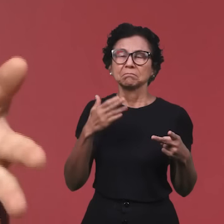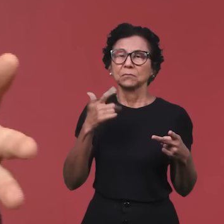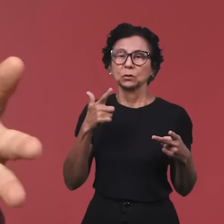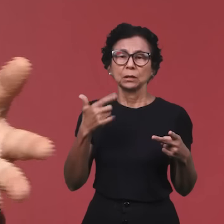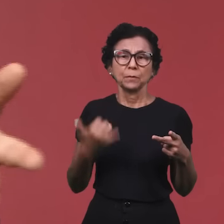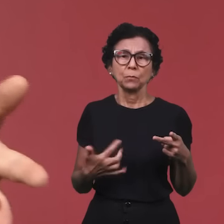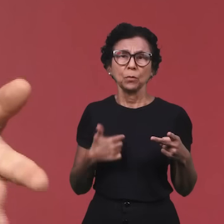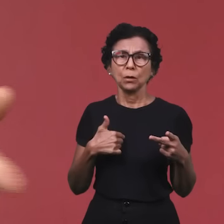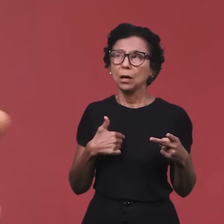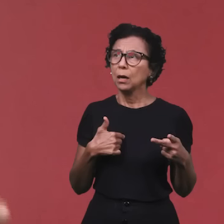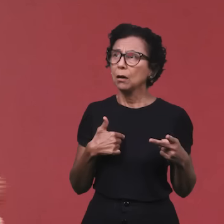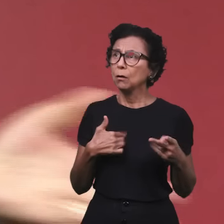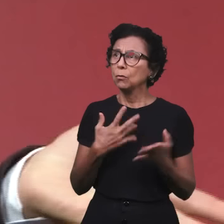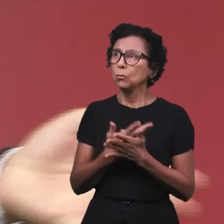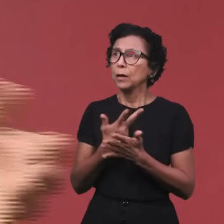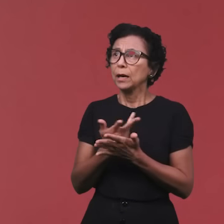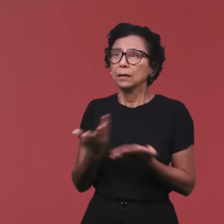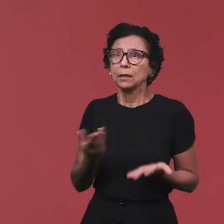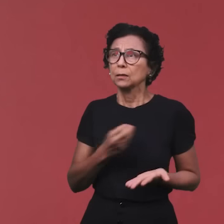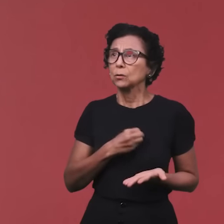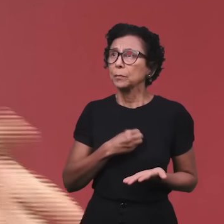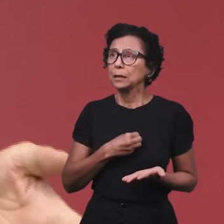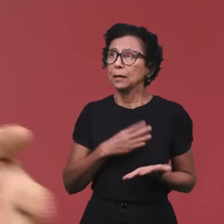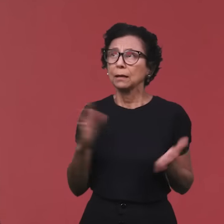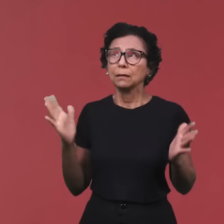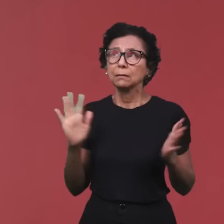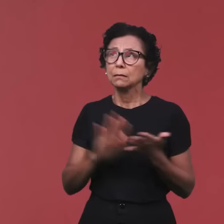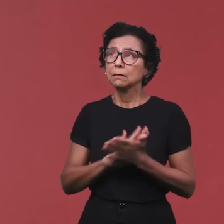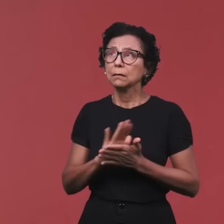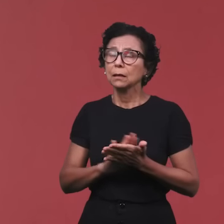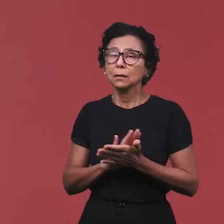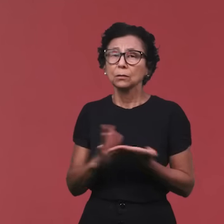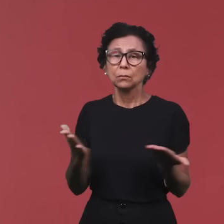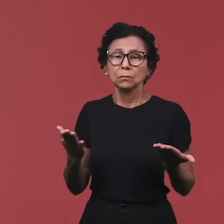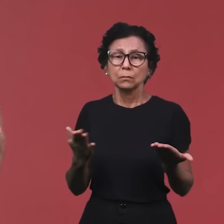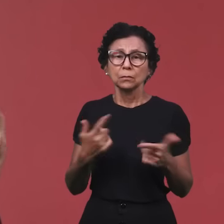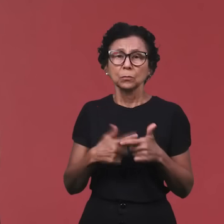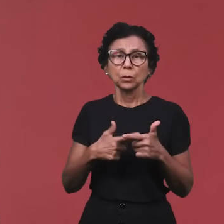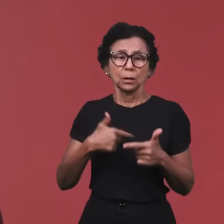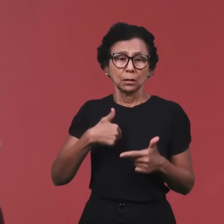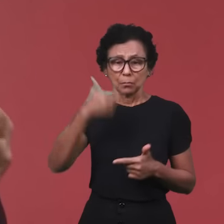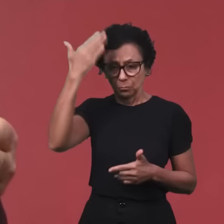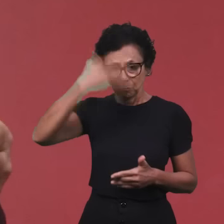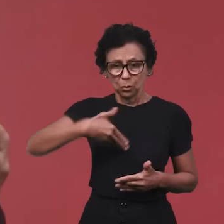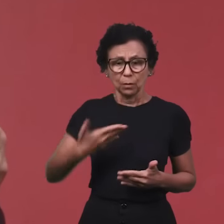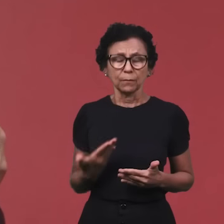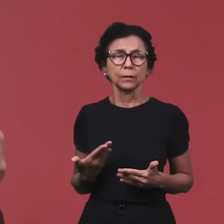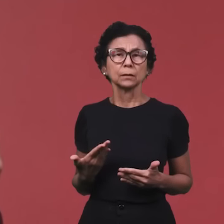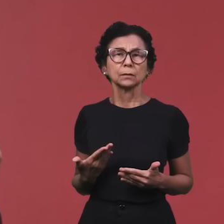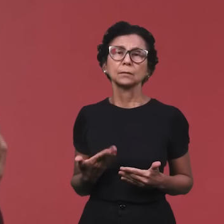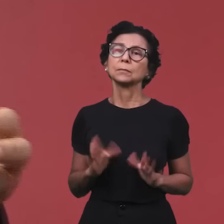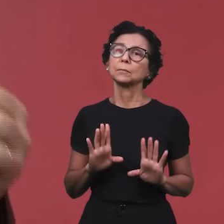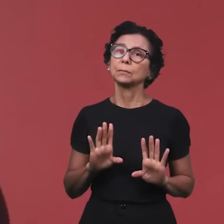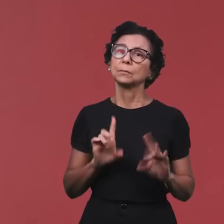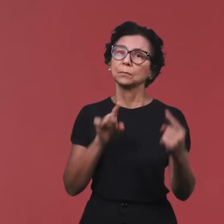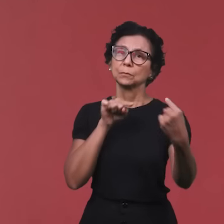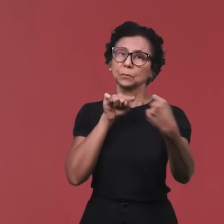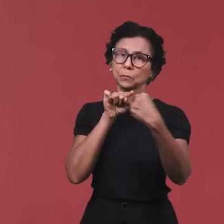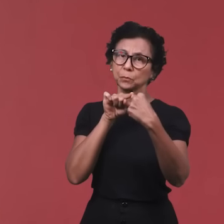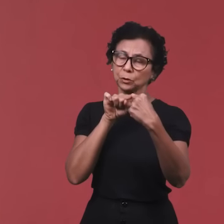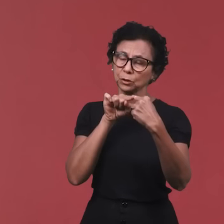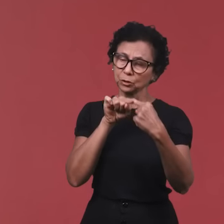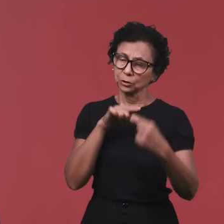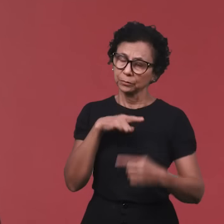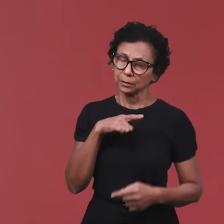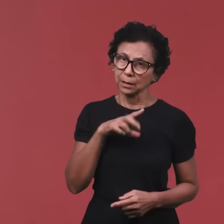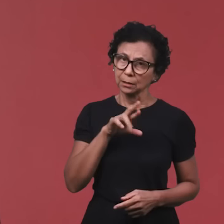falou, eu não fiz nada de errado, eu não pequei, não fiz nada. Por que eu estou passando por isso? Ela tem uma finalidade. A finalidade não é te fazer